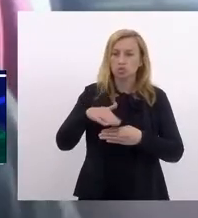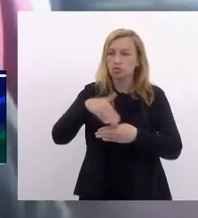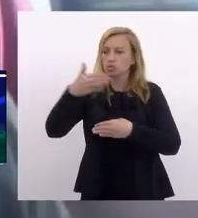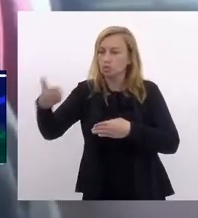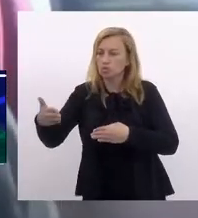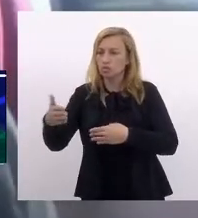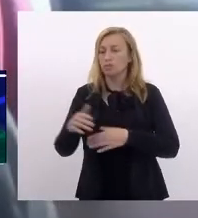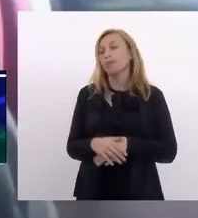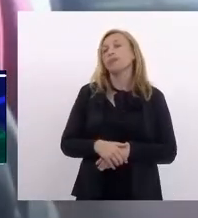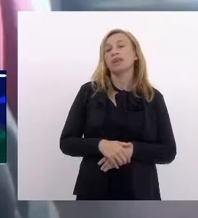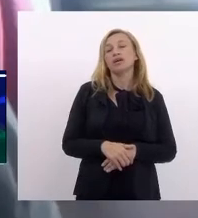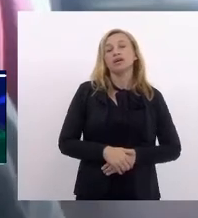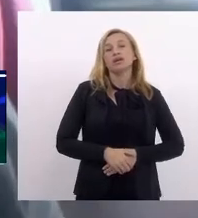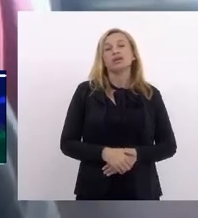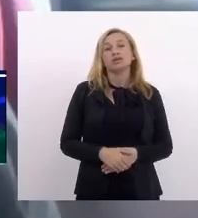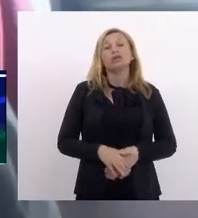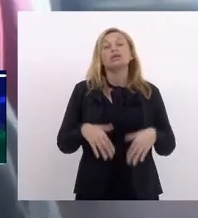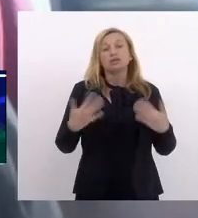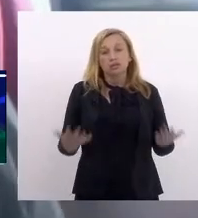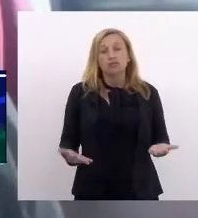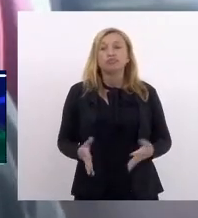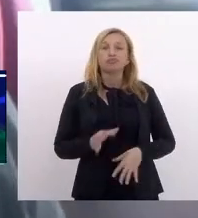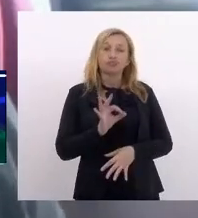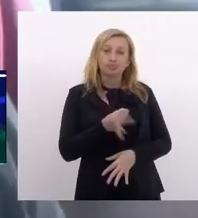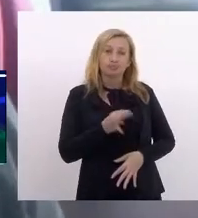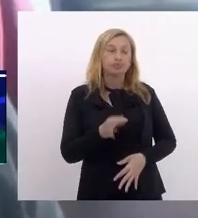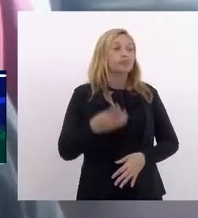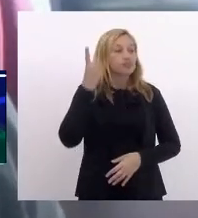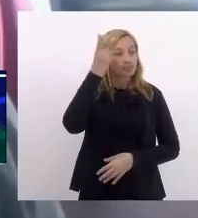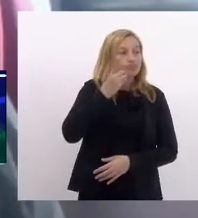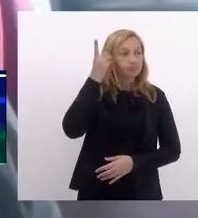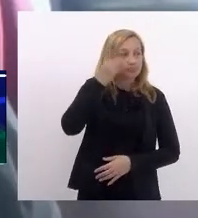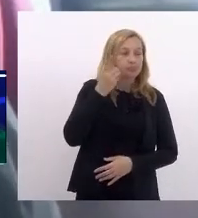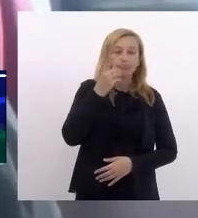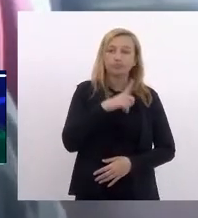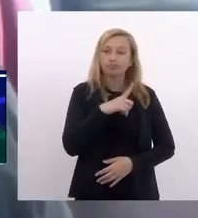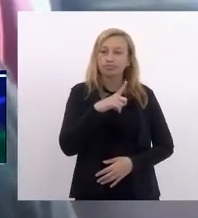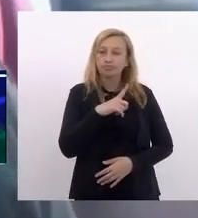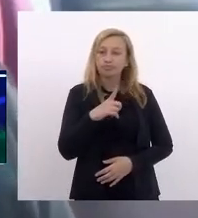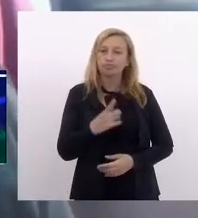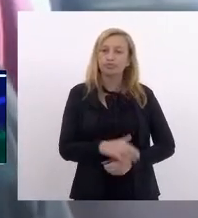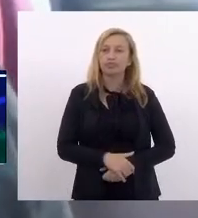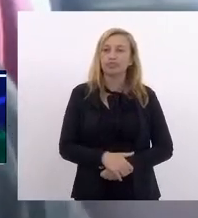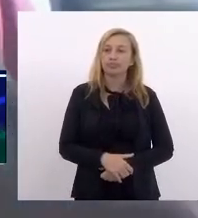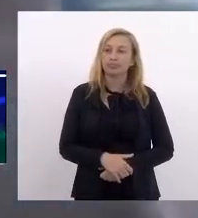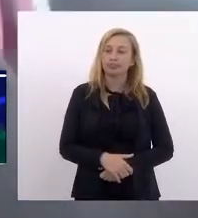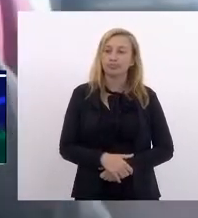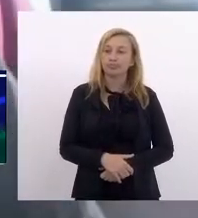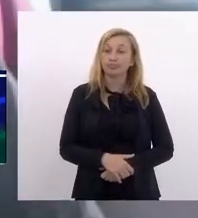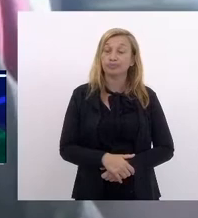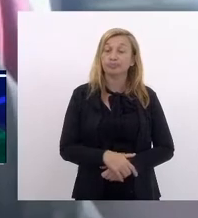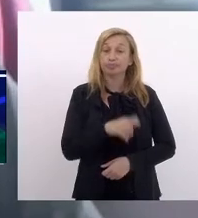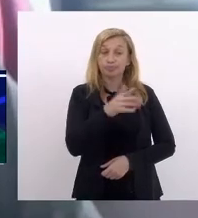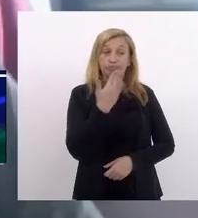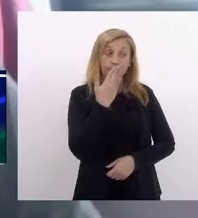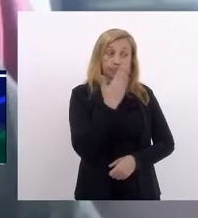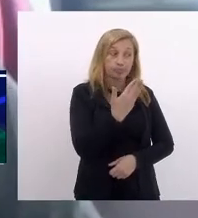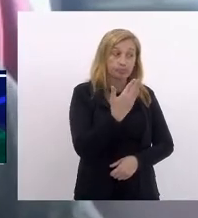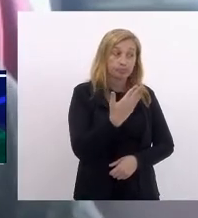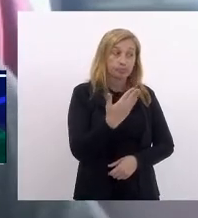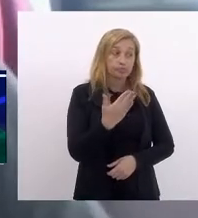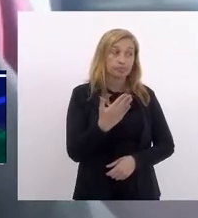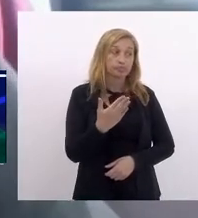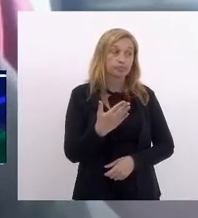para tomar as medidas. Então, tem razão os deputados ao se oporem a esse tipo de